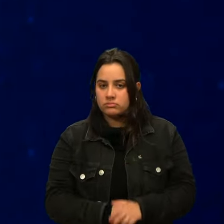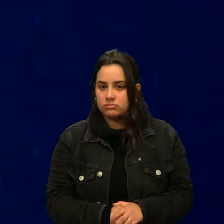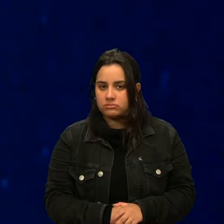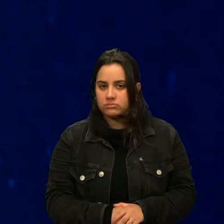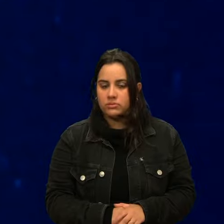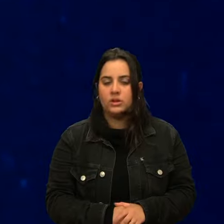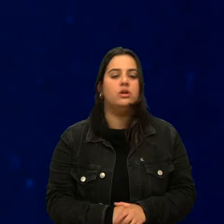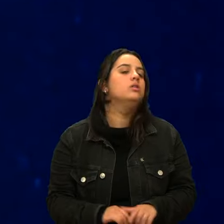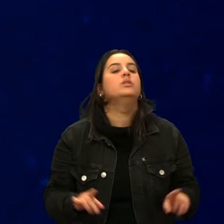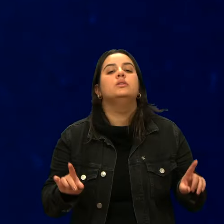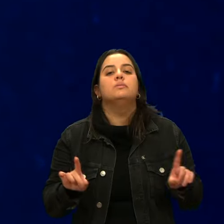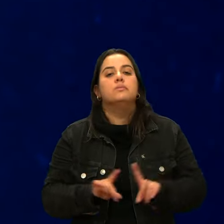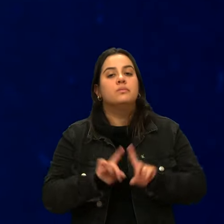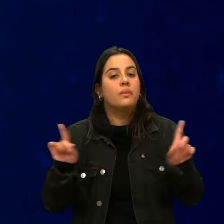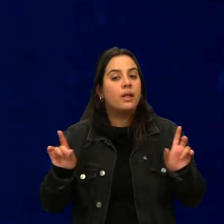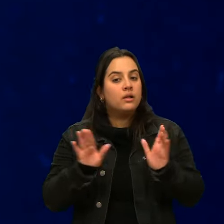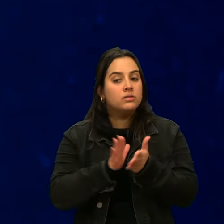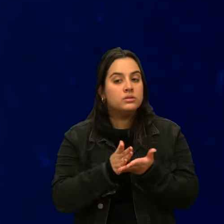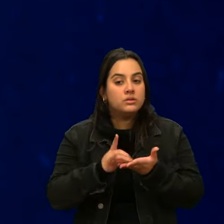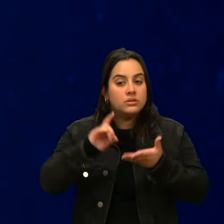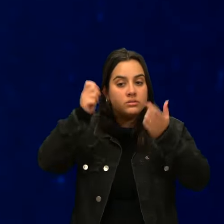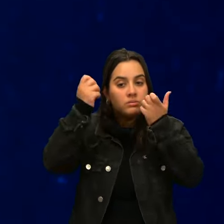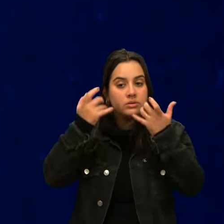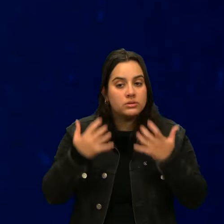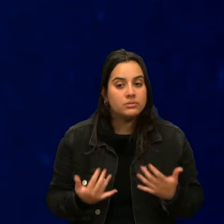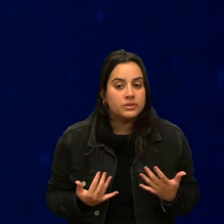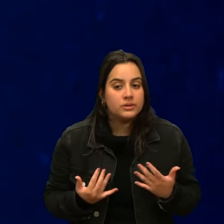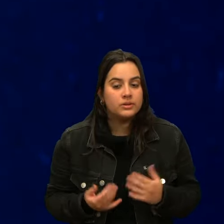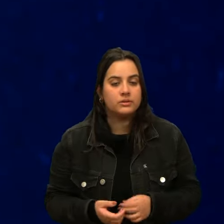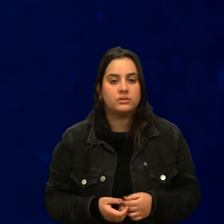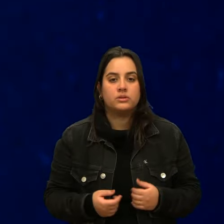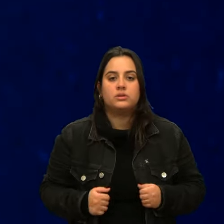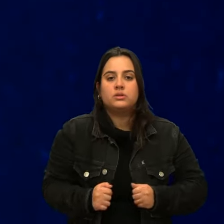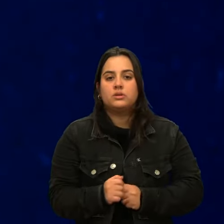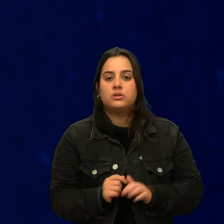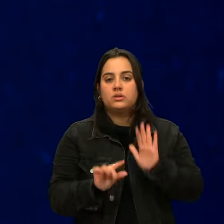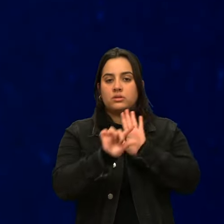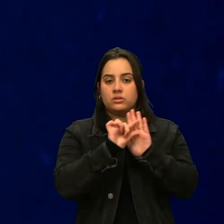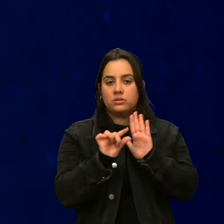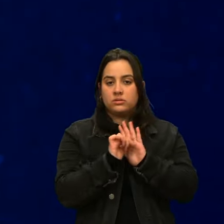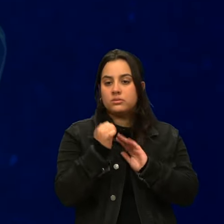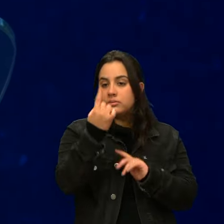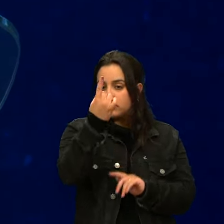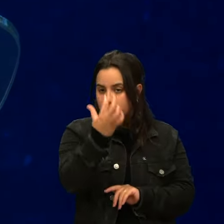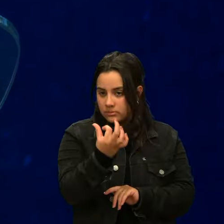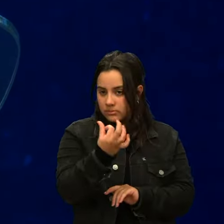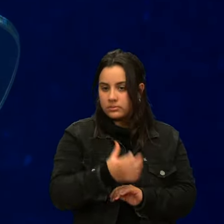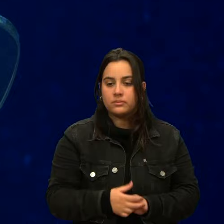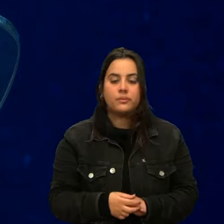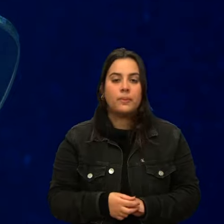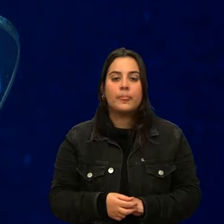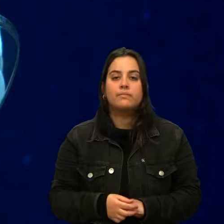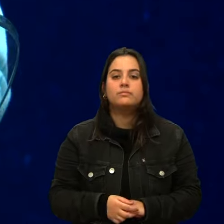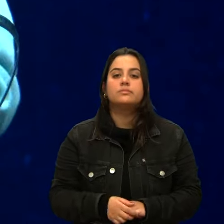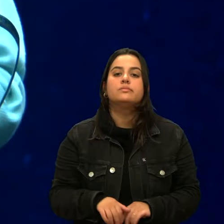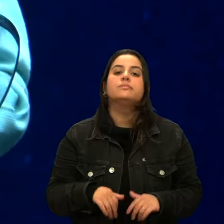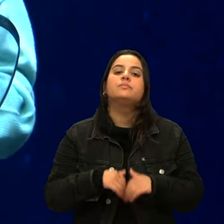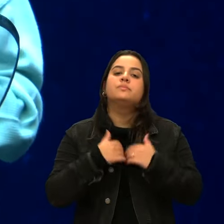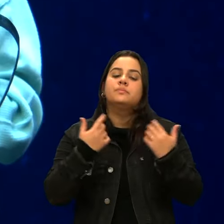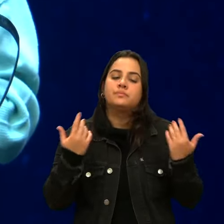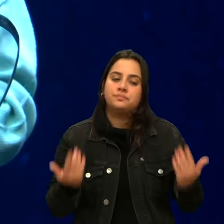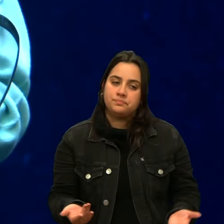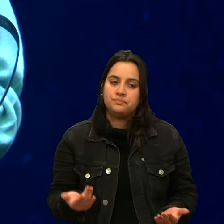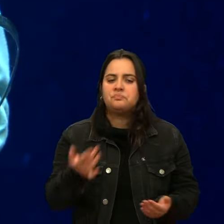Mas a Bíblia conta, olha só que interessante, ali no versículo 16. Assim, o encarregado tirou a